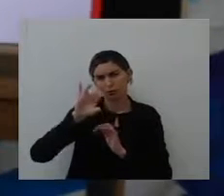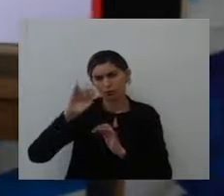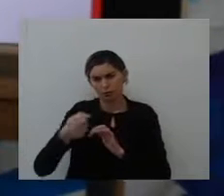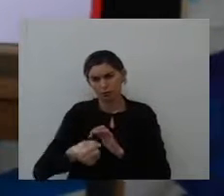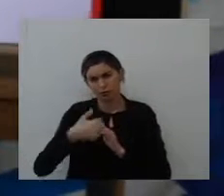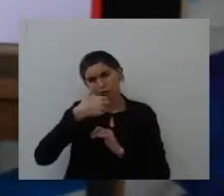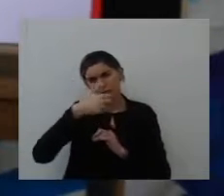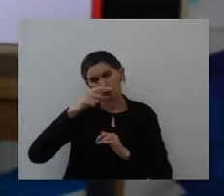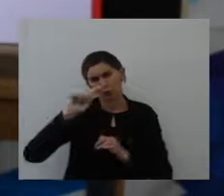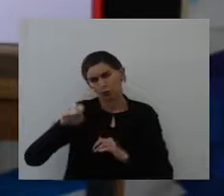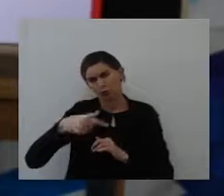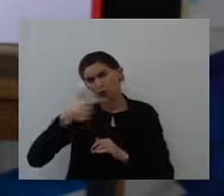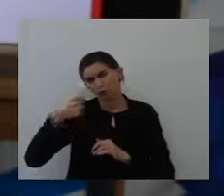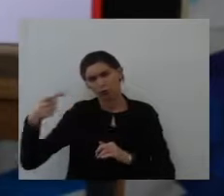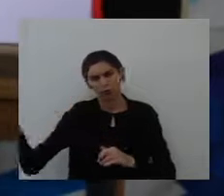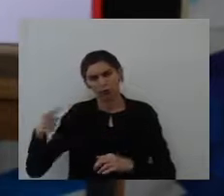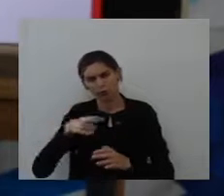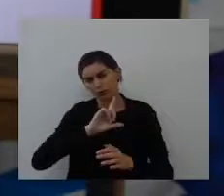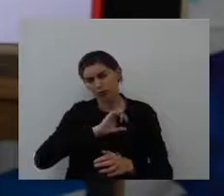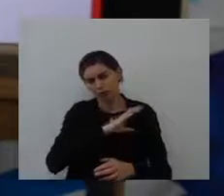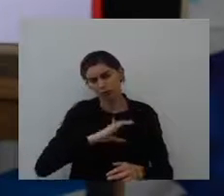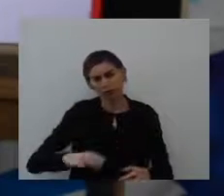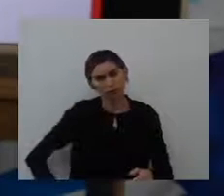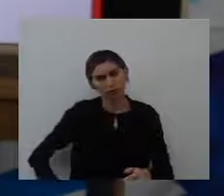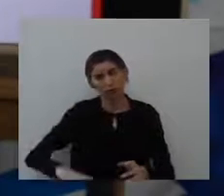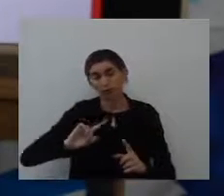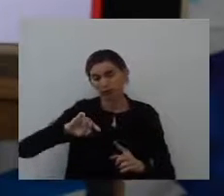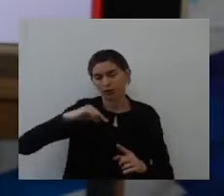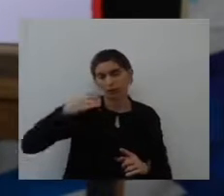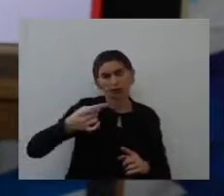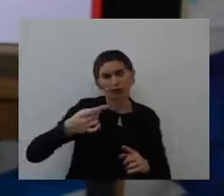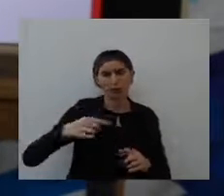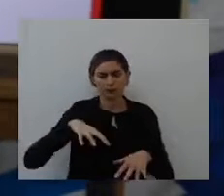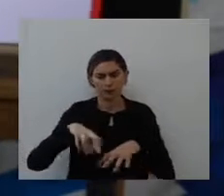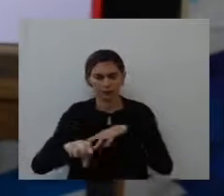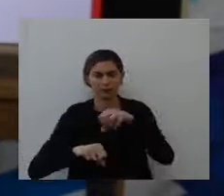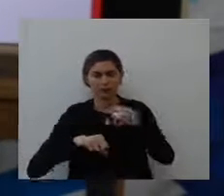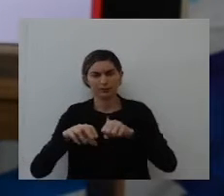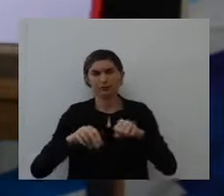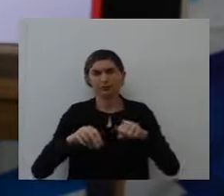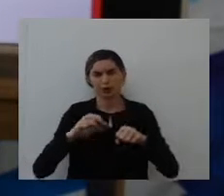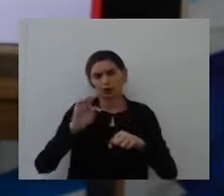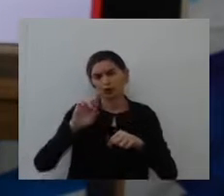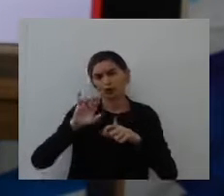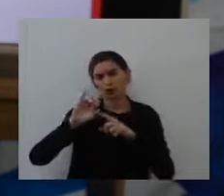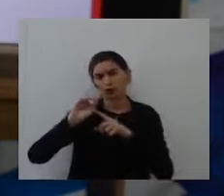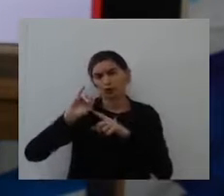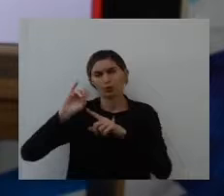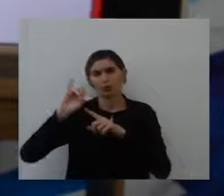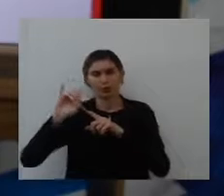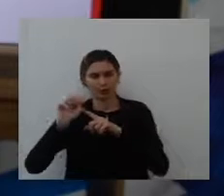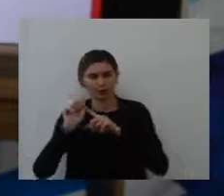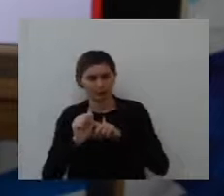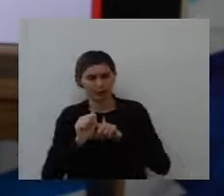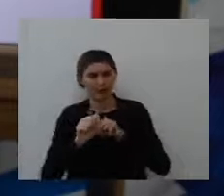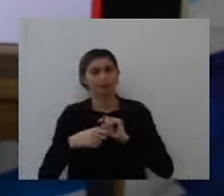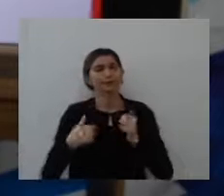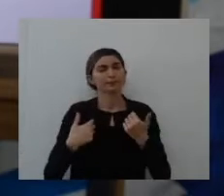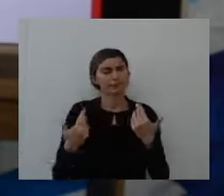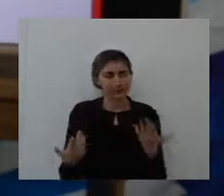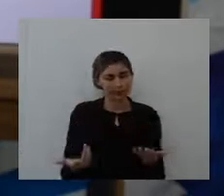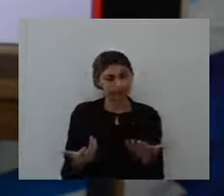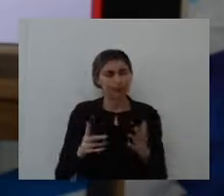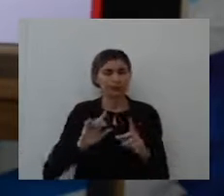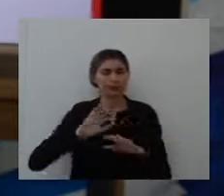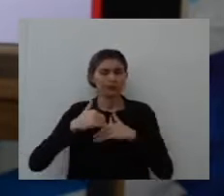de 1200 a.C., logo após a conquista de Troia. Tá bem? Então,